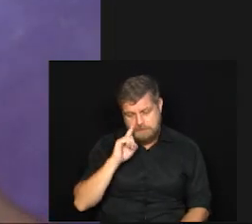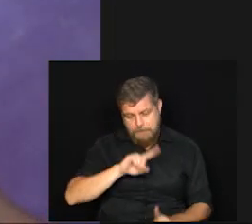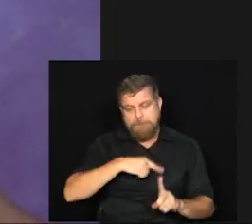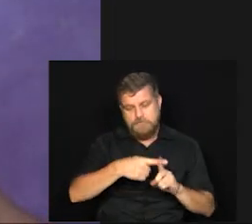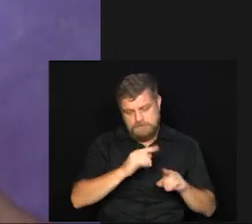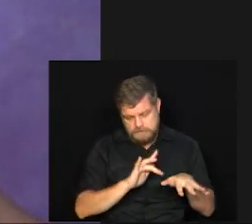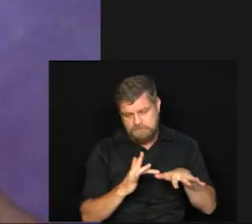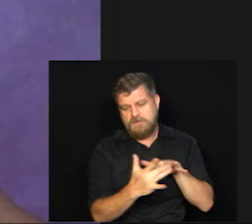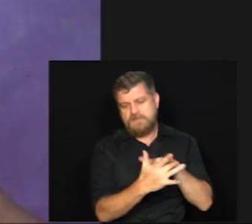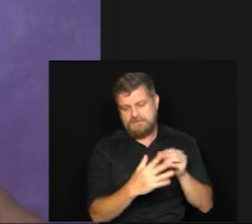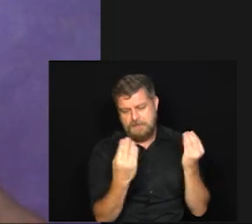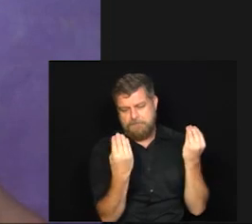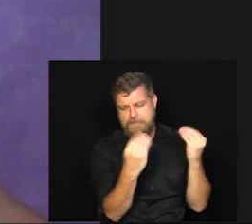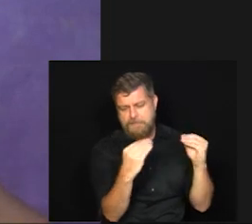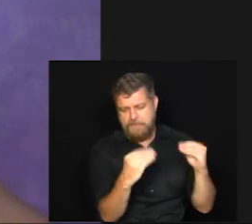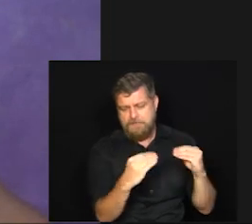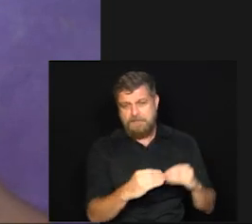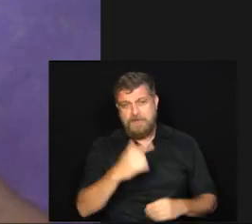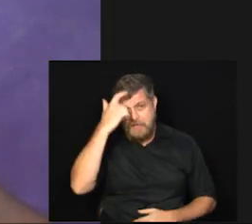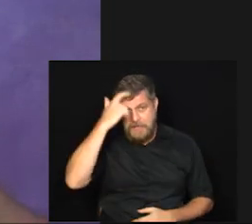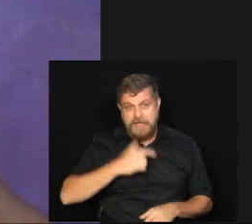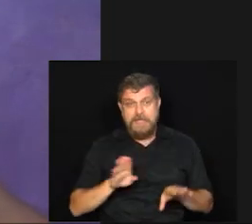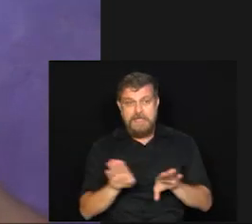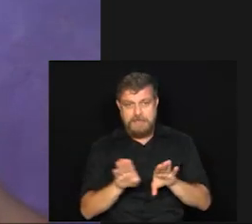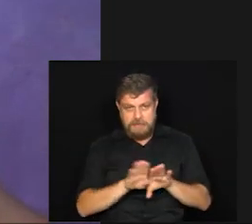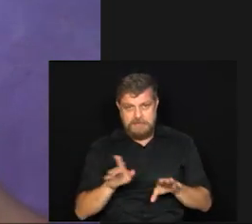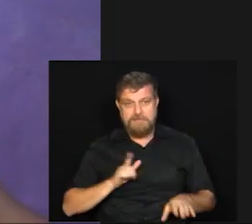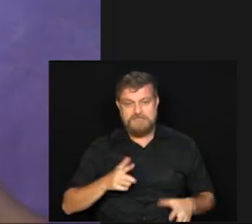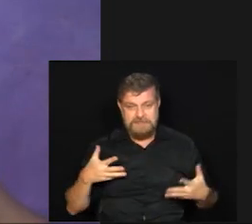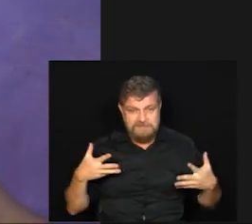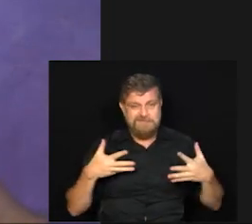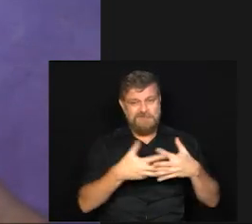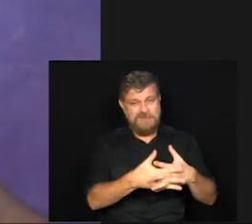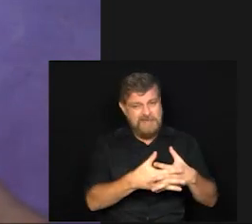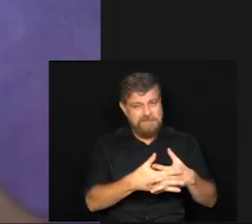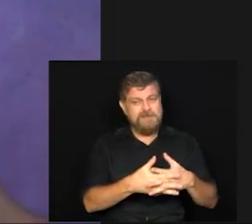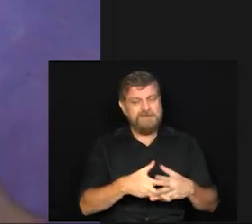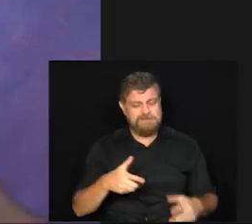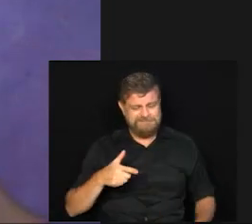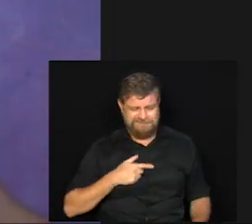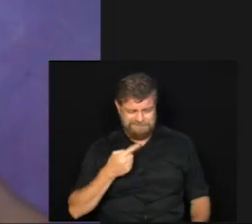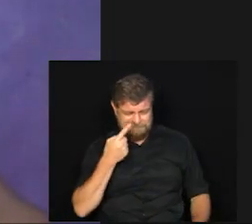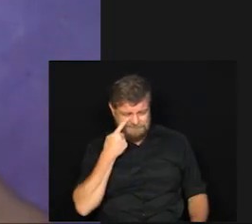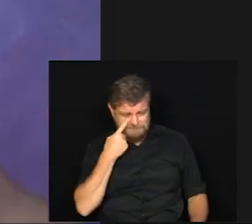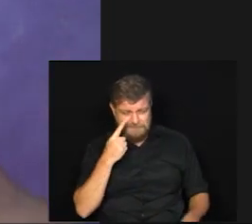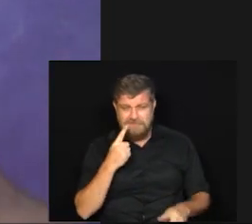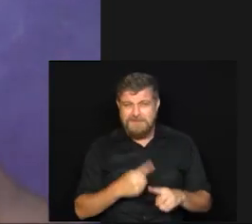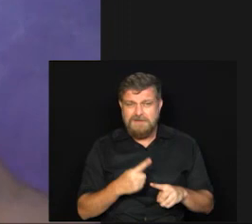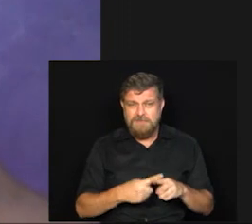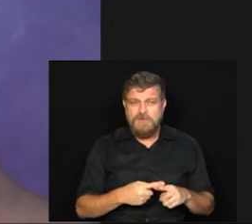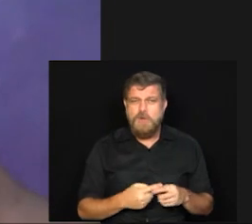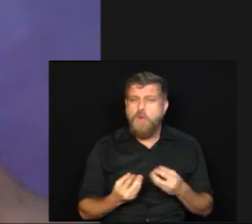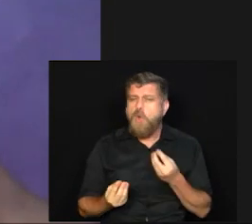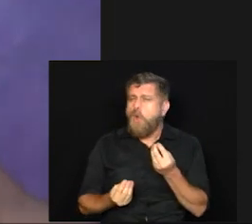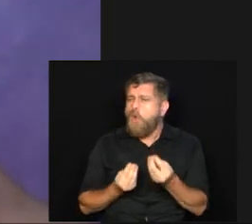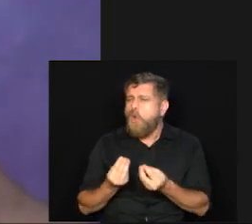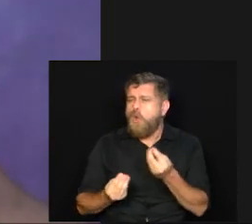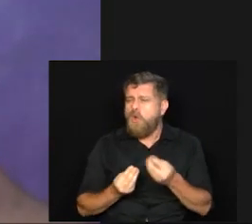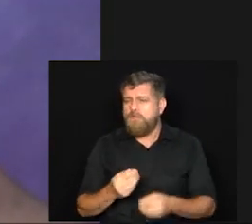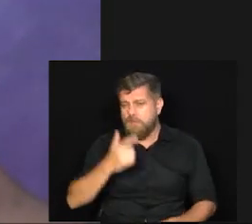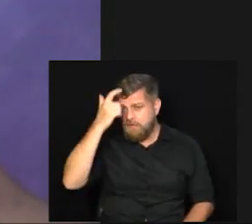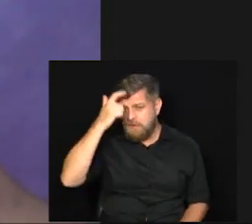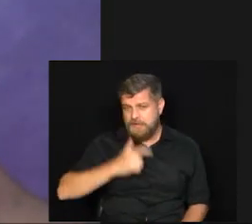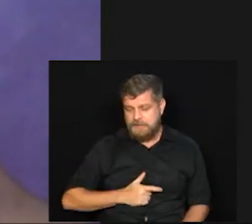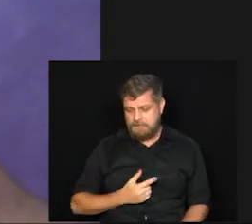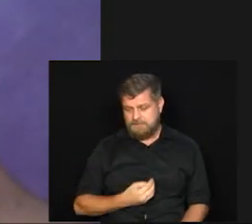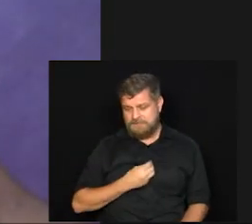também já tive muito dentro dessa polêmica, né? Porque como eu já tenho uma